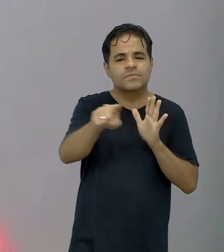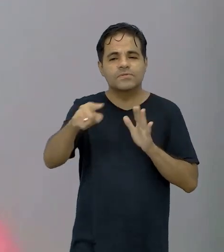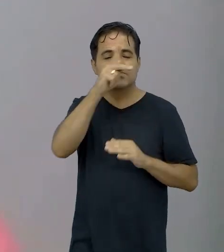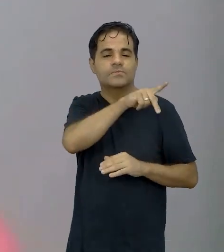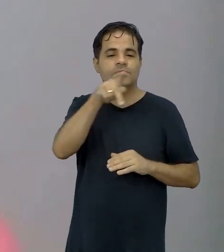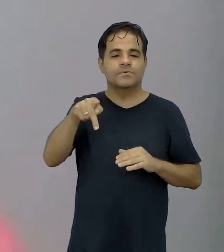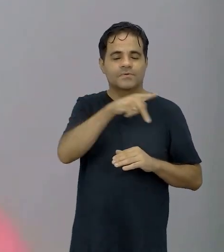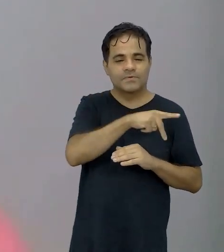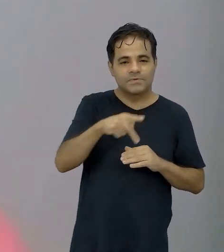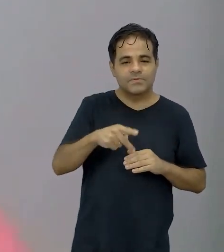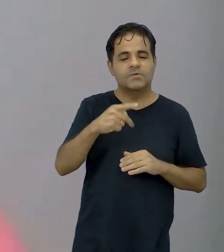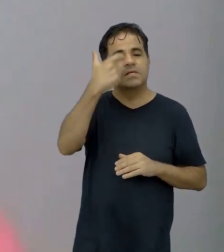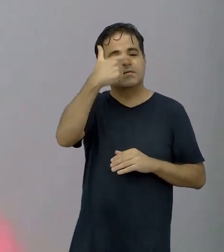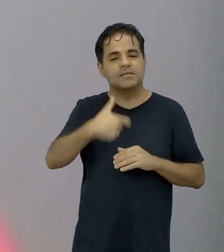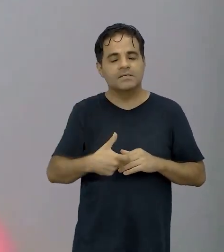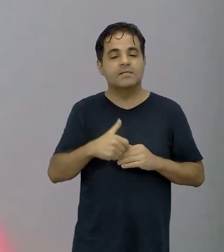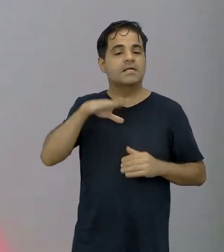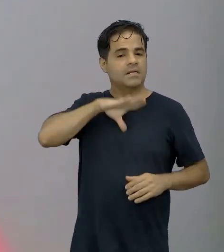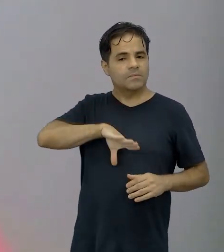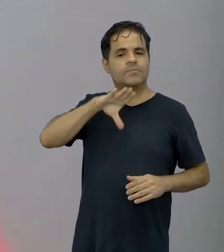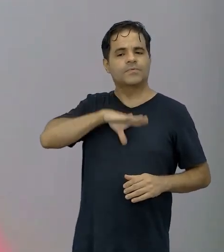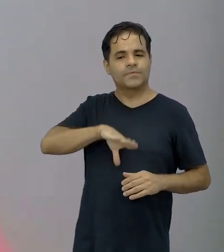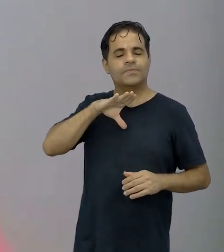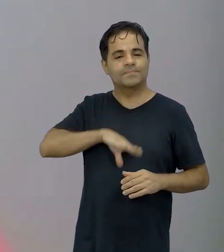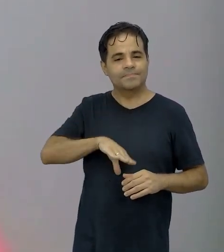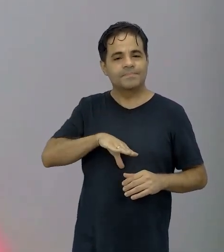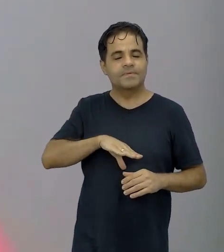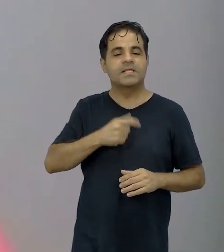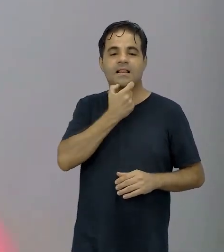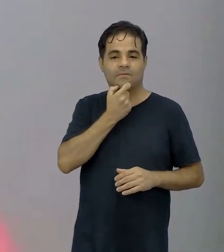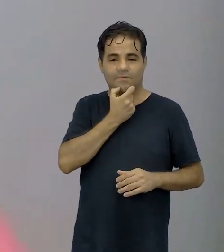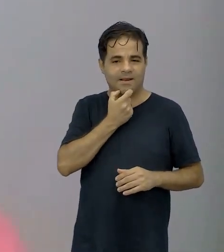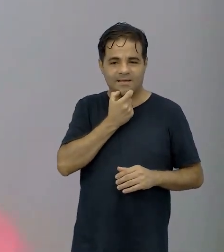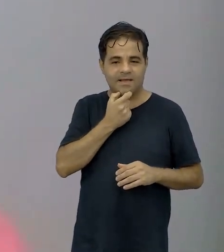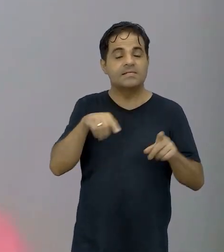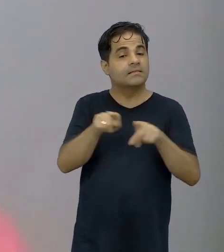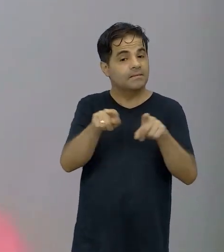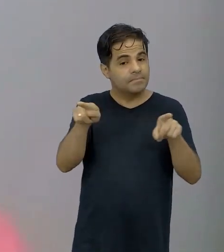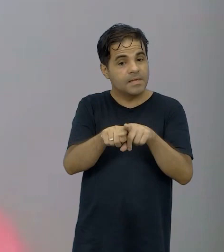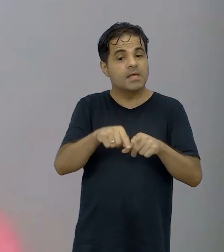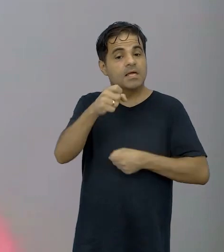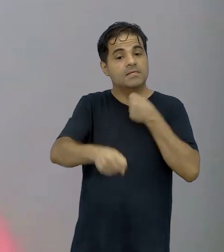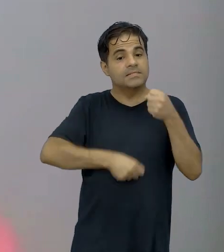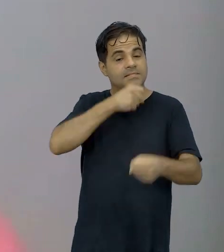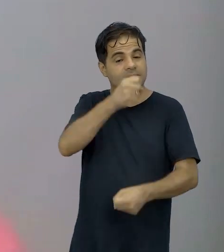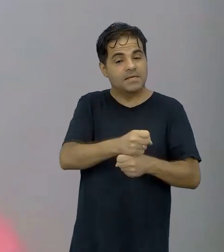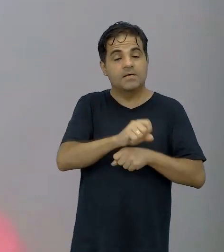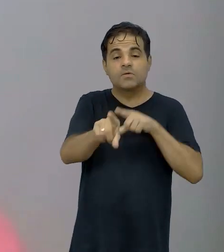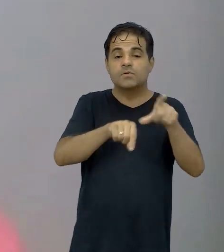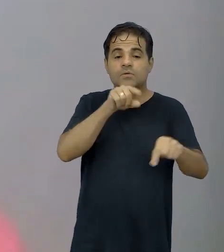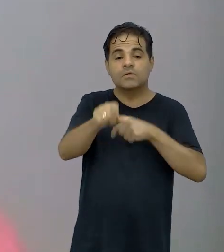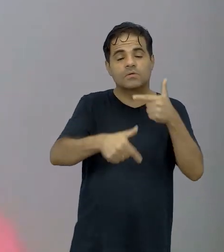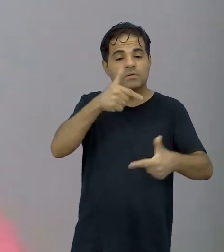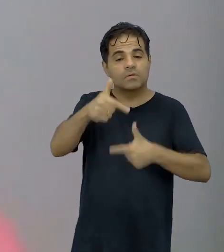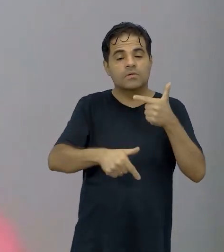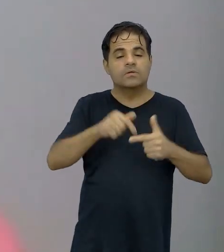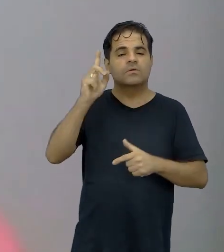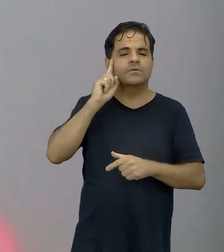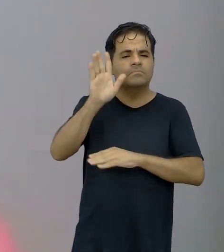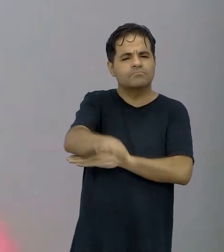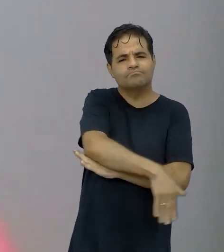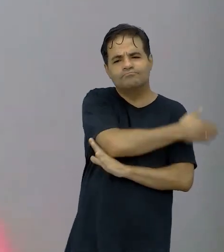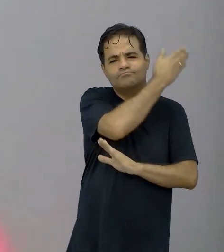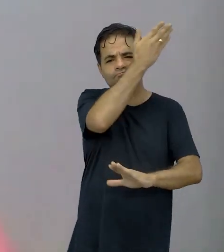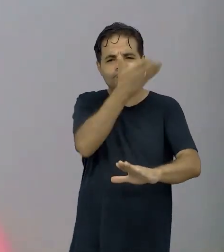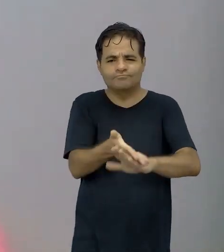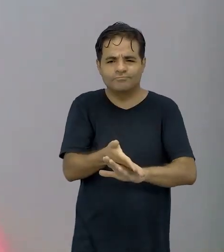sou professora de língua portuguesa, língua inglesa. Esse ano eu estou lecionando numa escola de tempo integral,